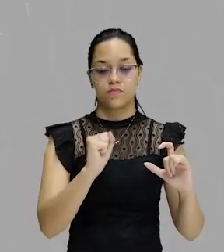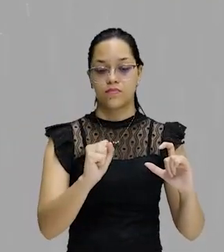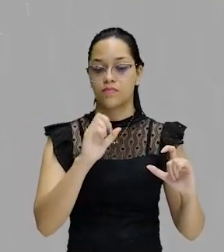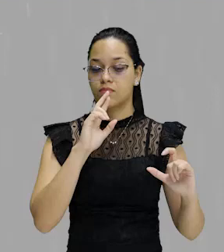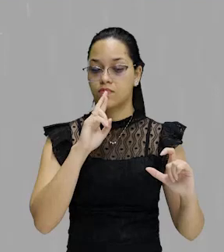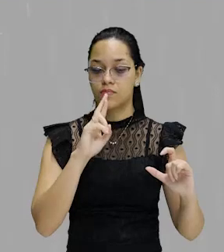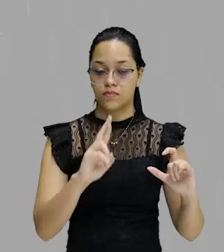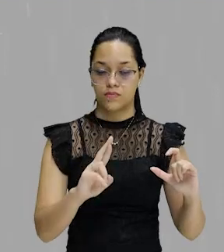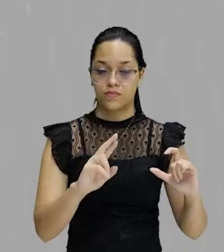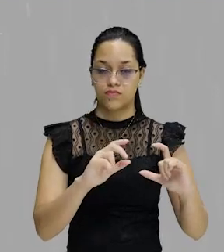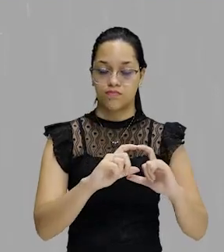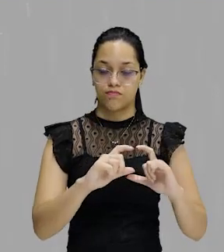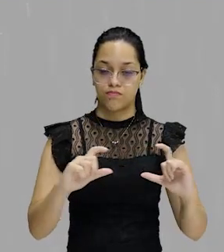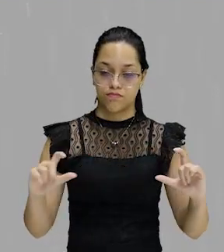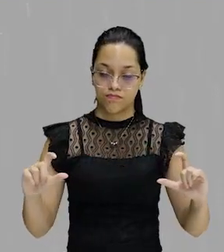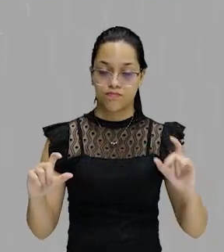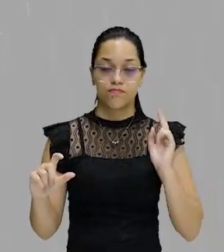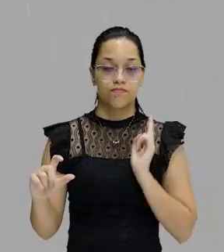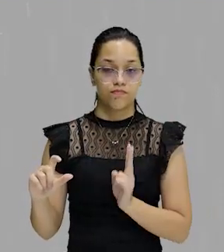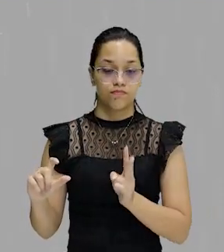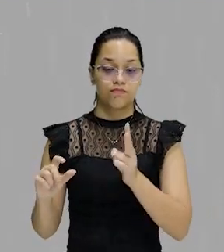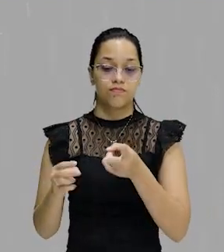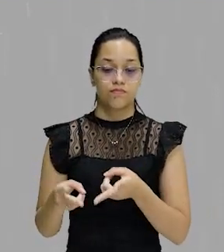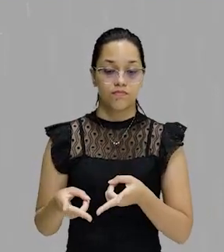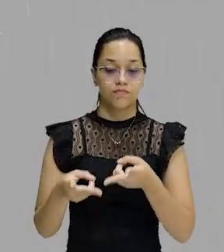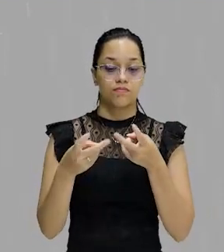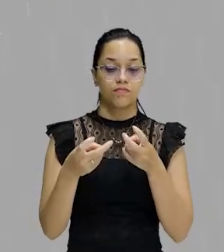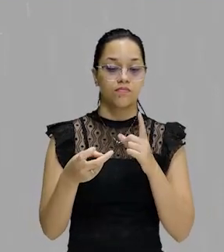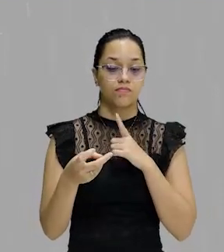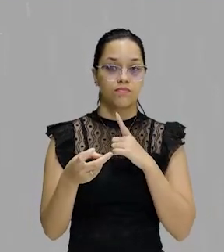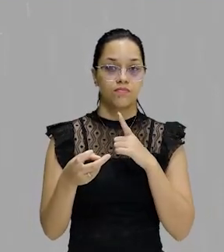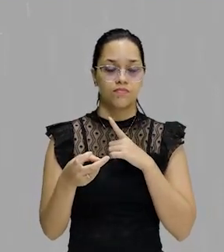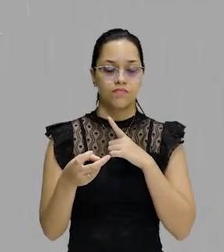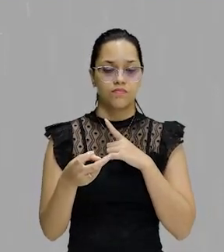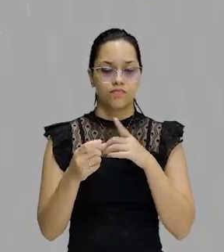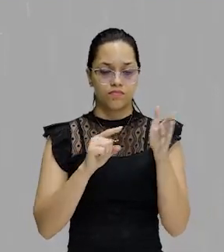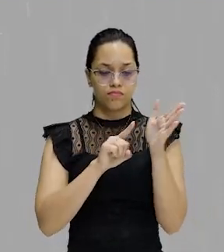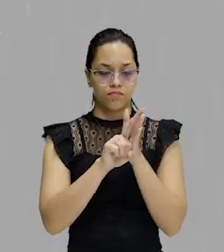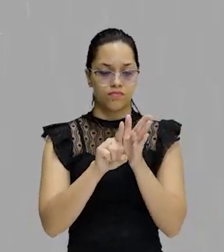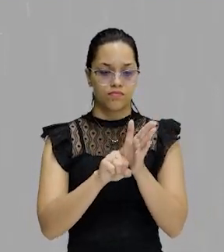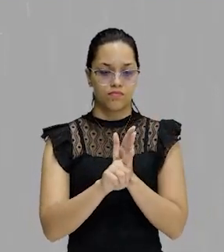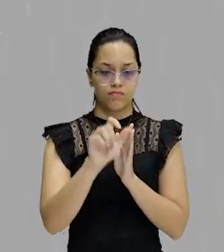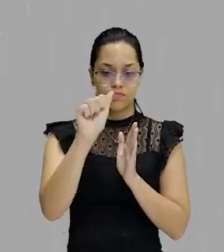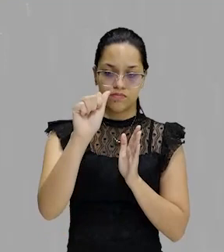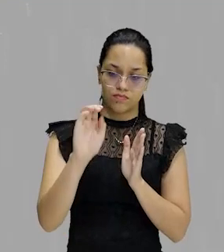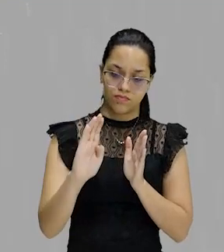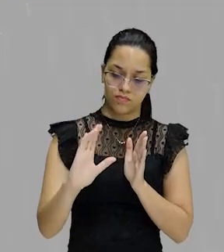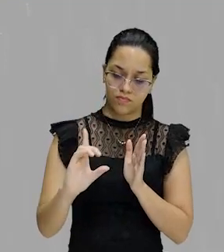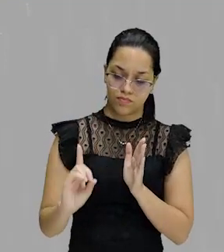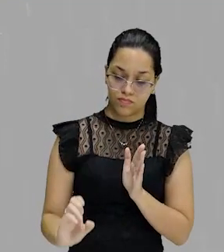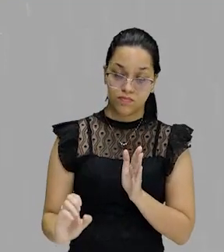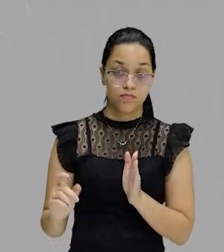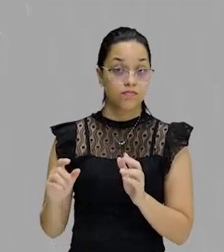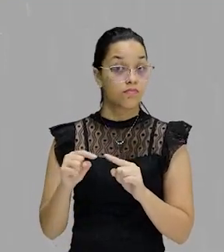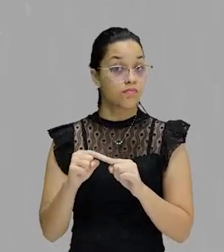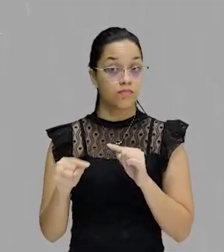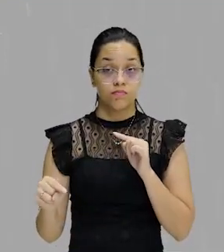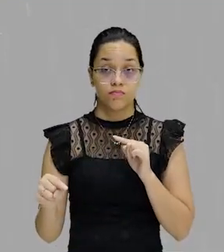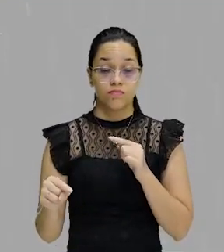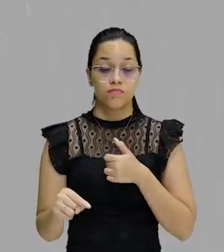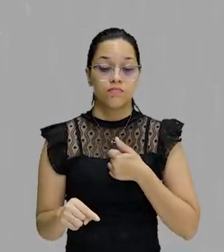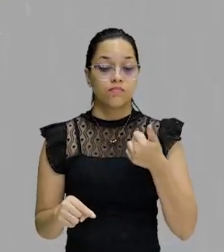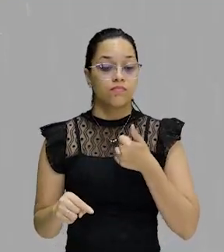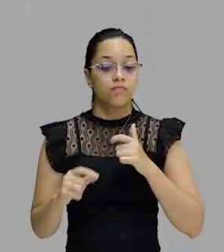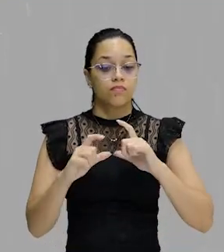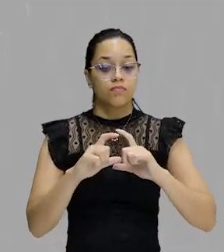responder a questão. E sempre observando também os distratores, que é muito importante. Então, nós temos aqui o primeiro fragmento